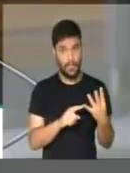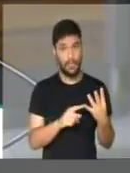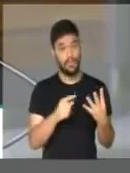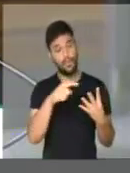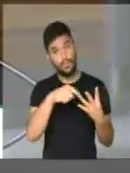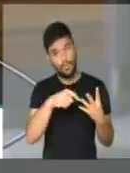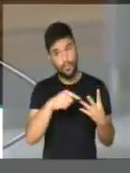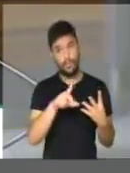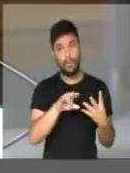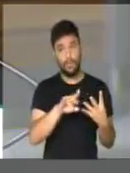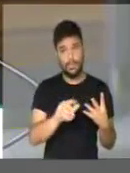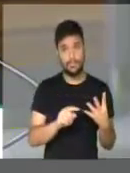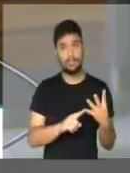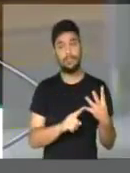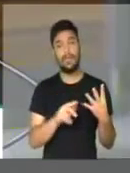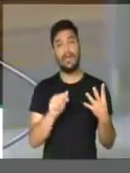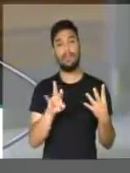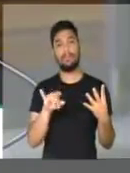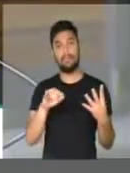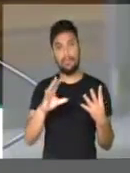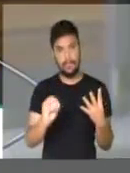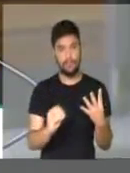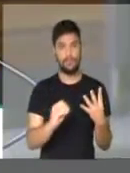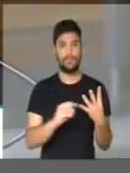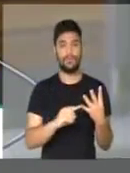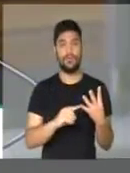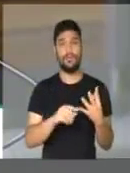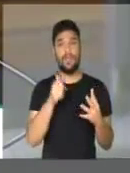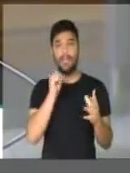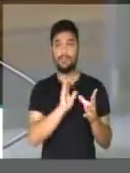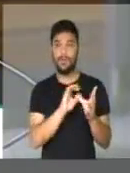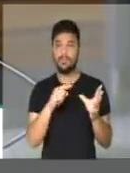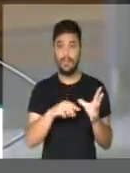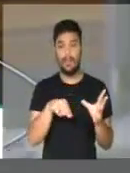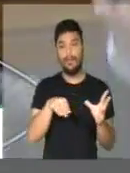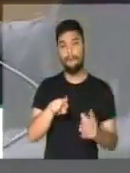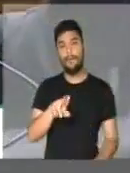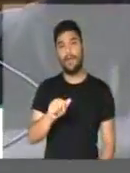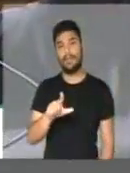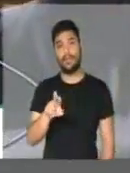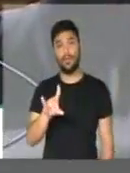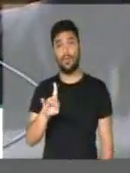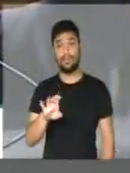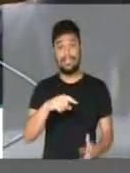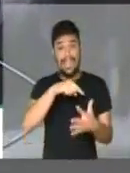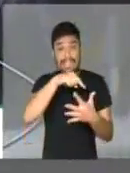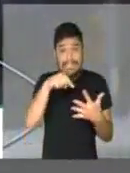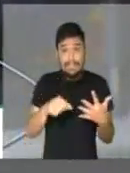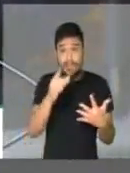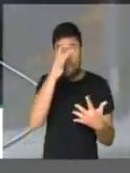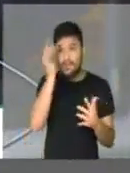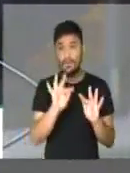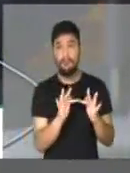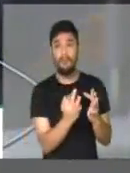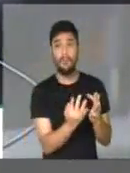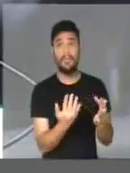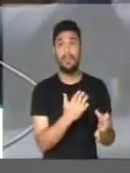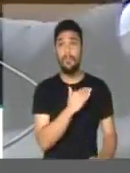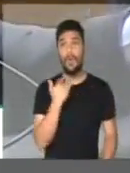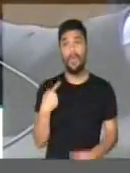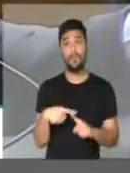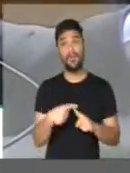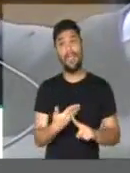biológico do luís andré adriano ribeiro da silva ea mulher dele maria de lourdes cinco membros da família que